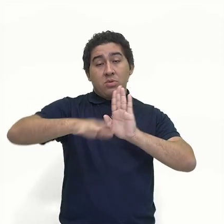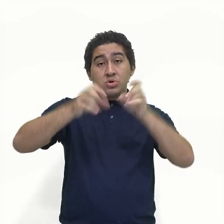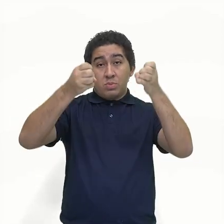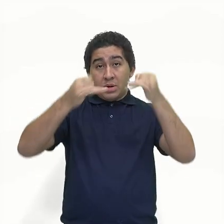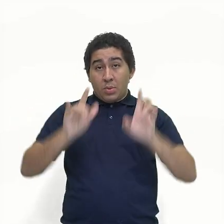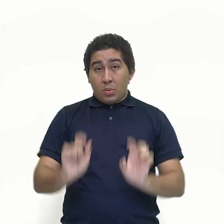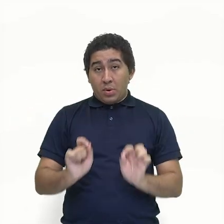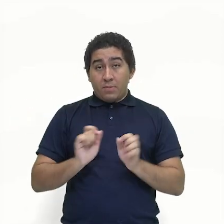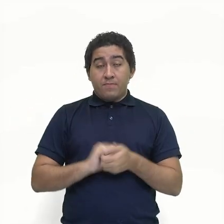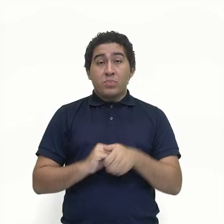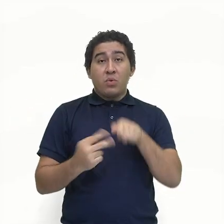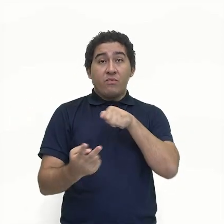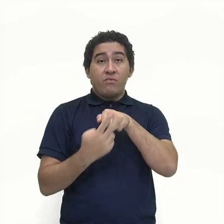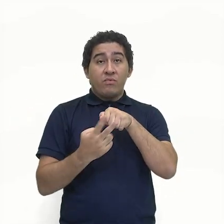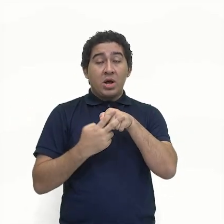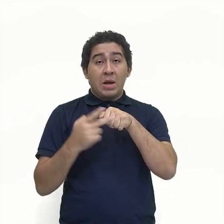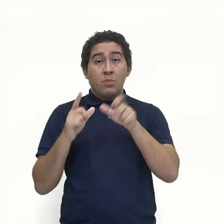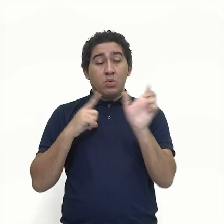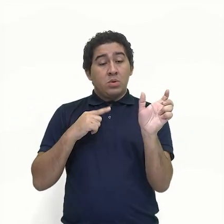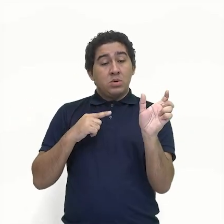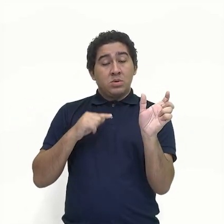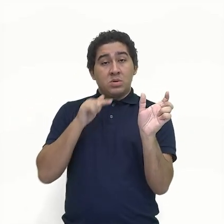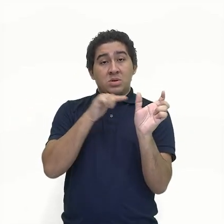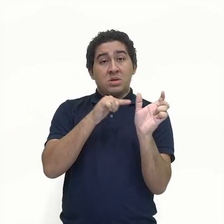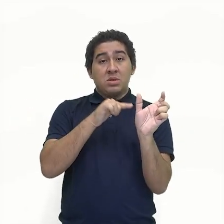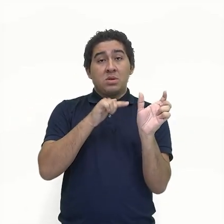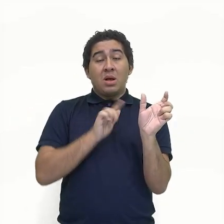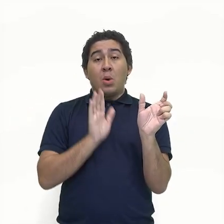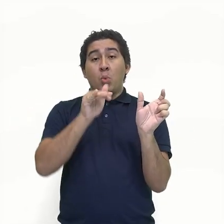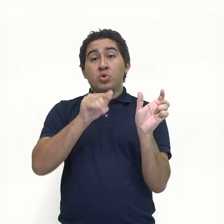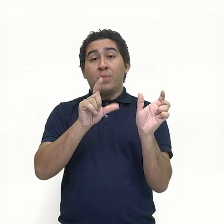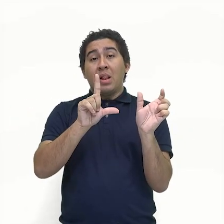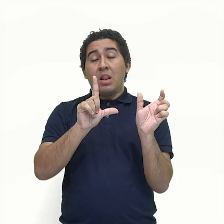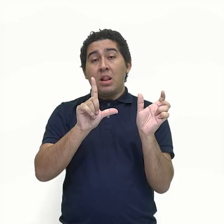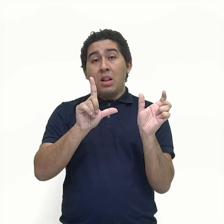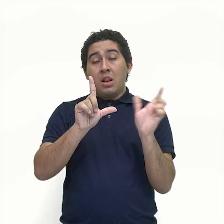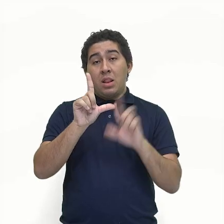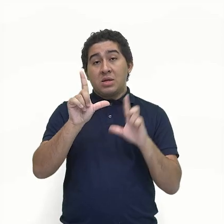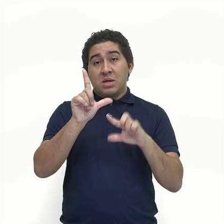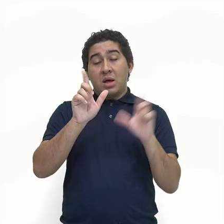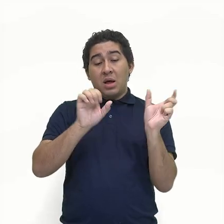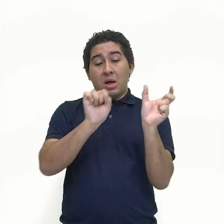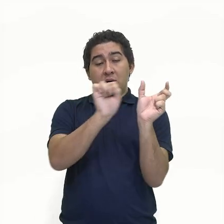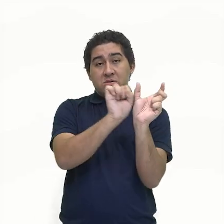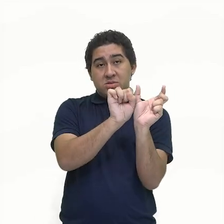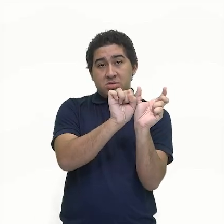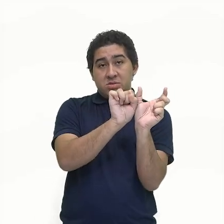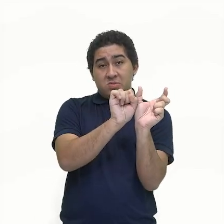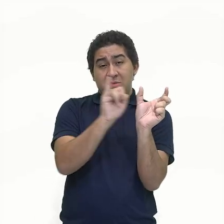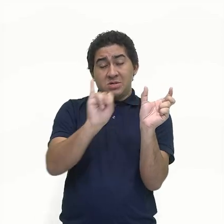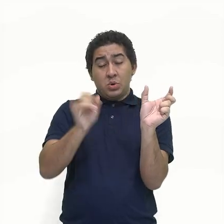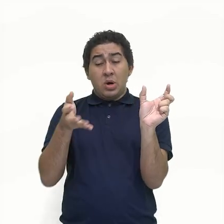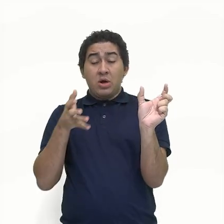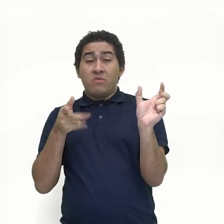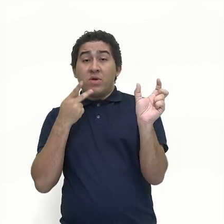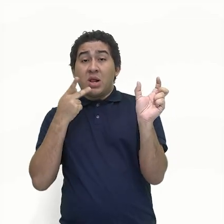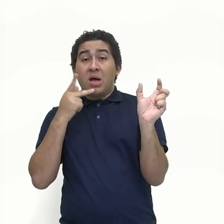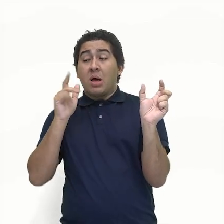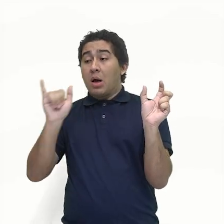que o verbo vai terminar em S. Se eu quiser falar assim, ó, eu quero, eu falo